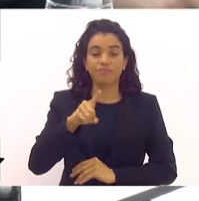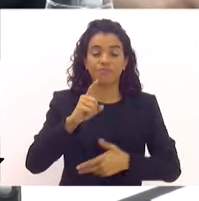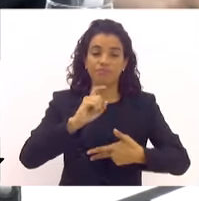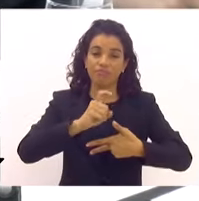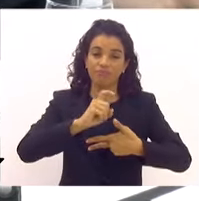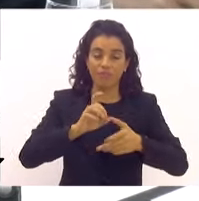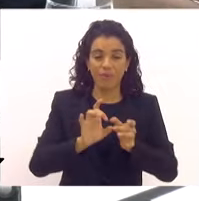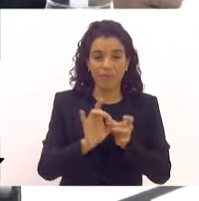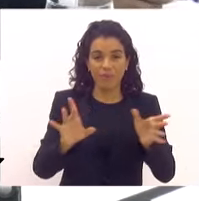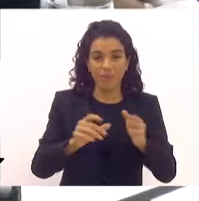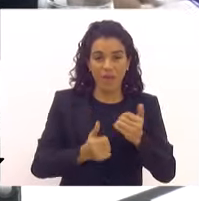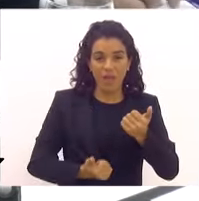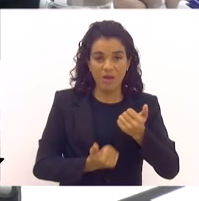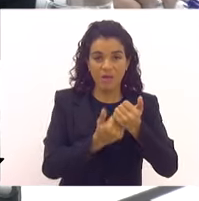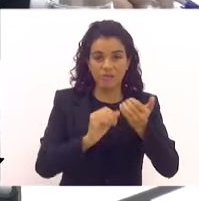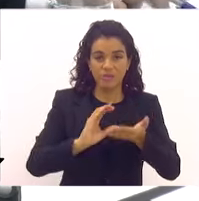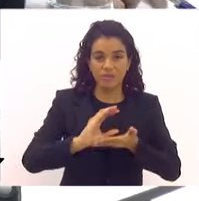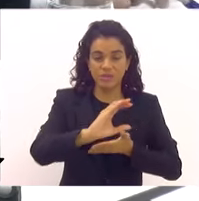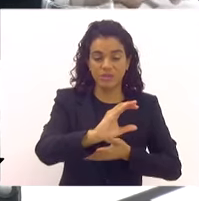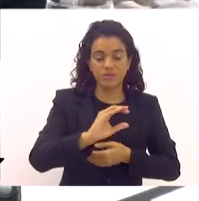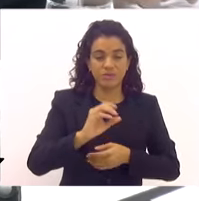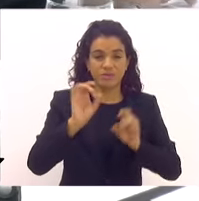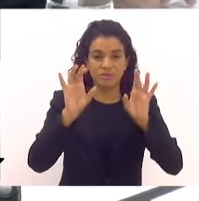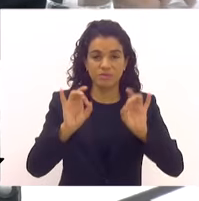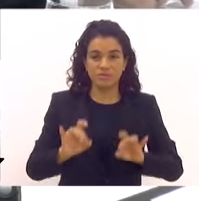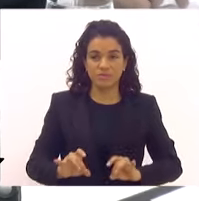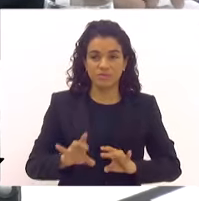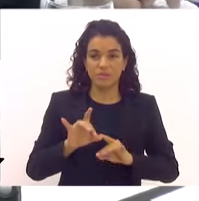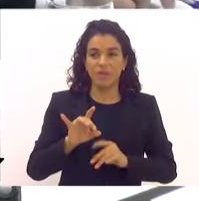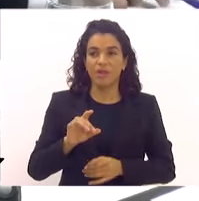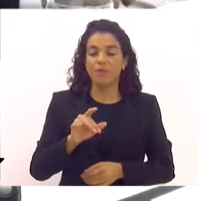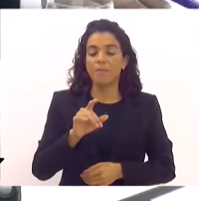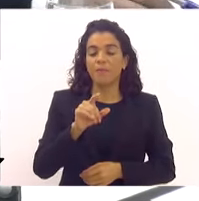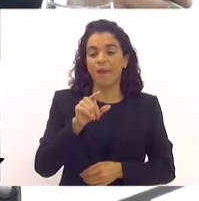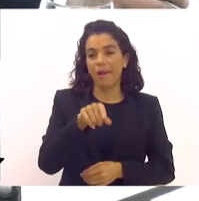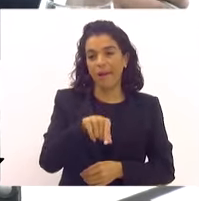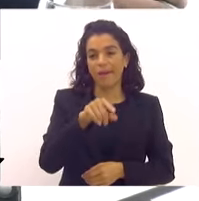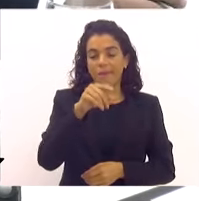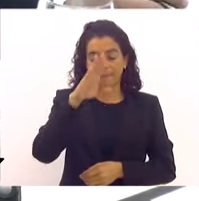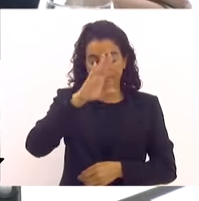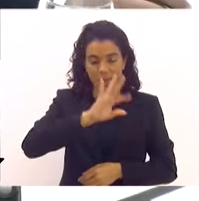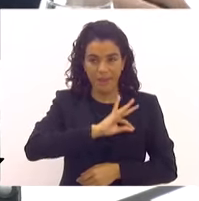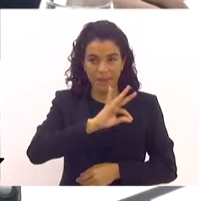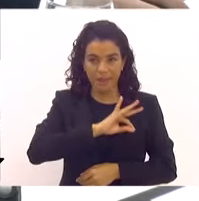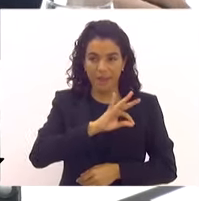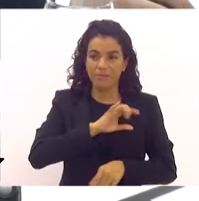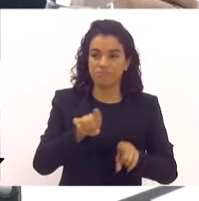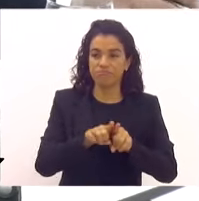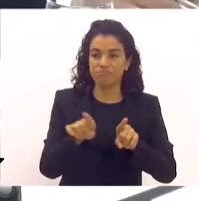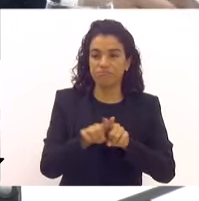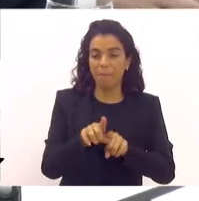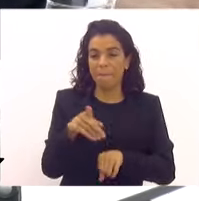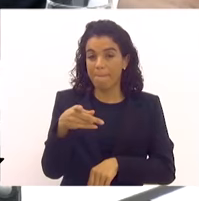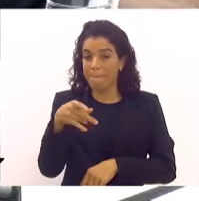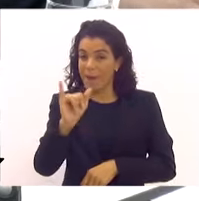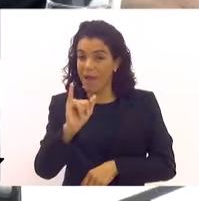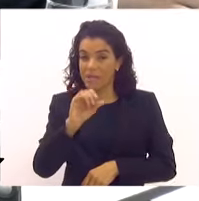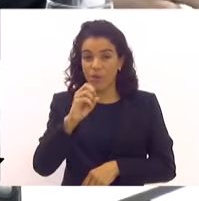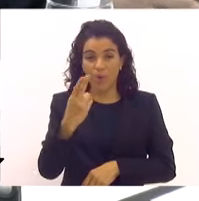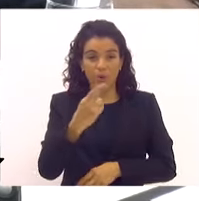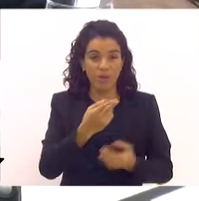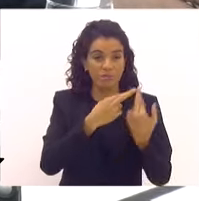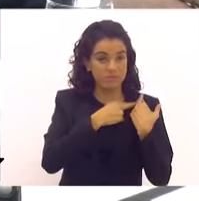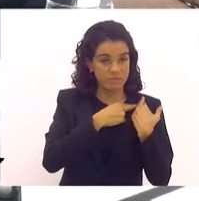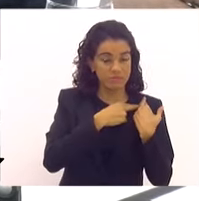o auxílio especial para os servidores públicos militares do Estado do Rio de Janeiro, ativos, inativos e pensionistas que sejam pais e ou